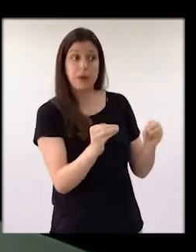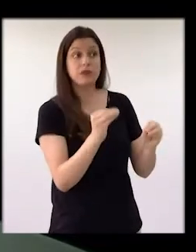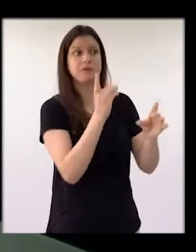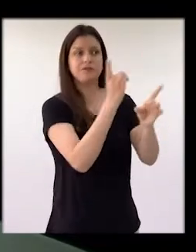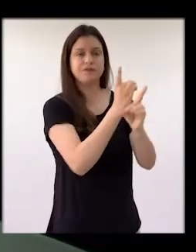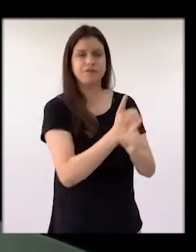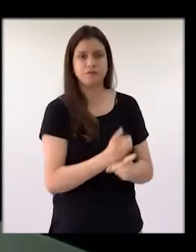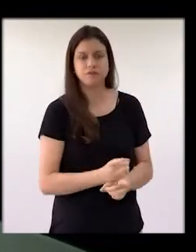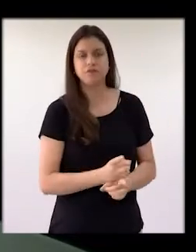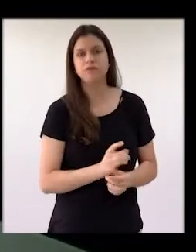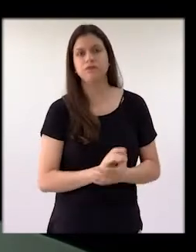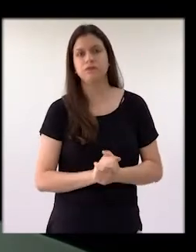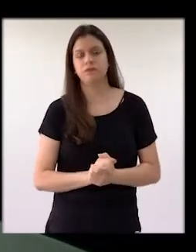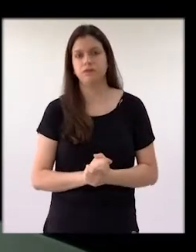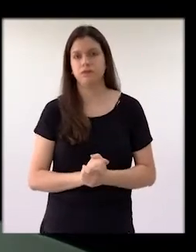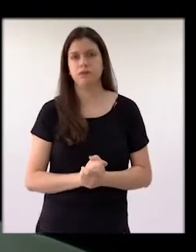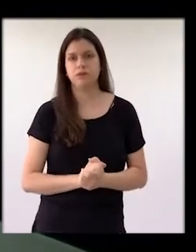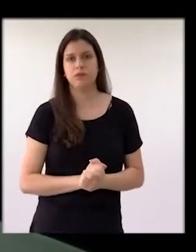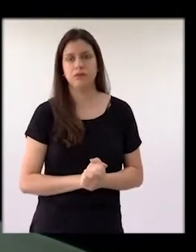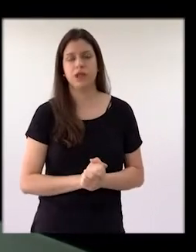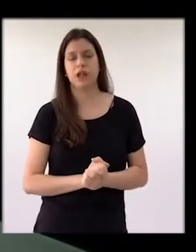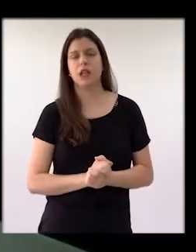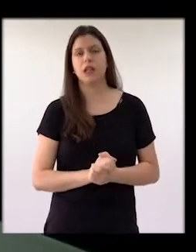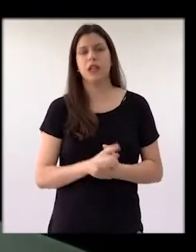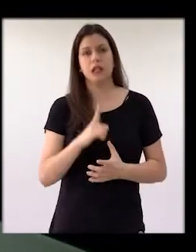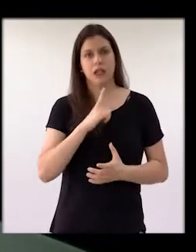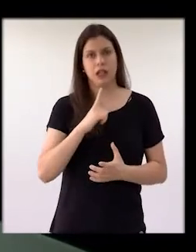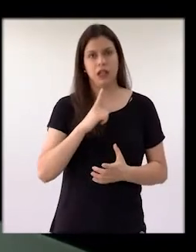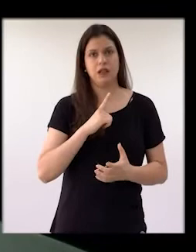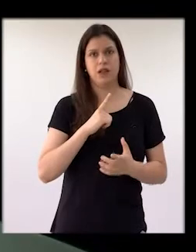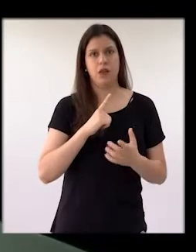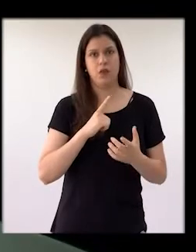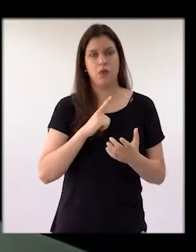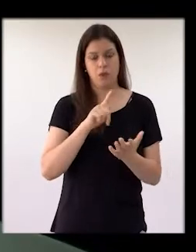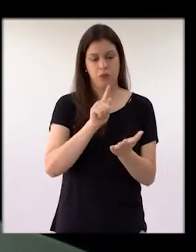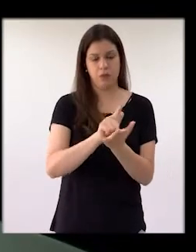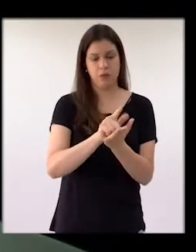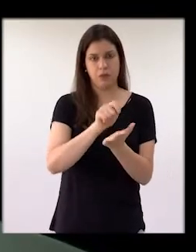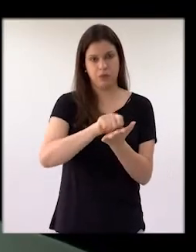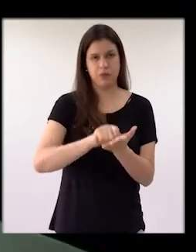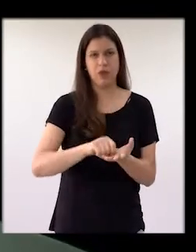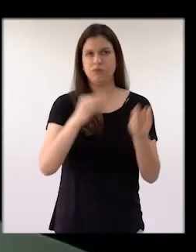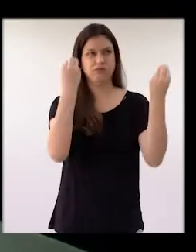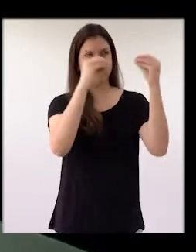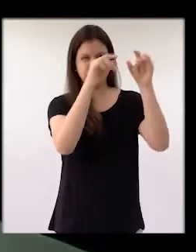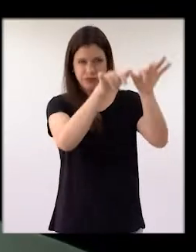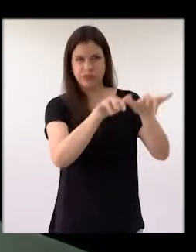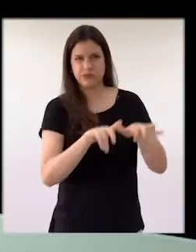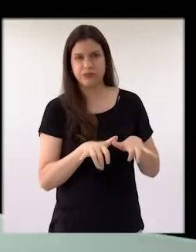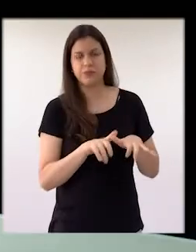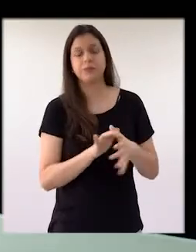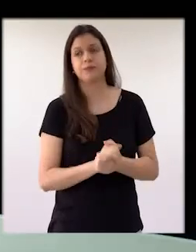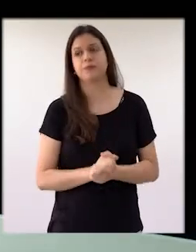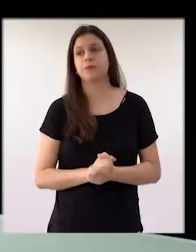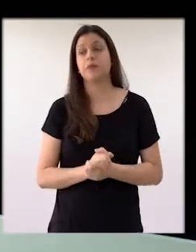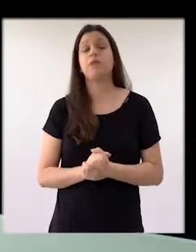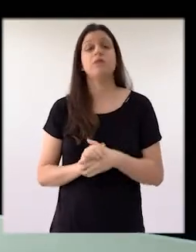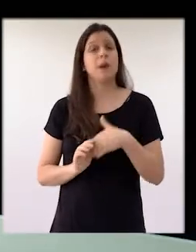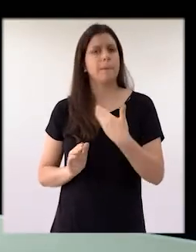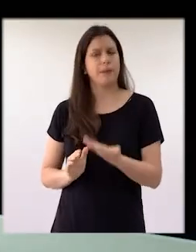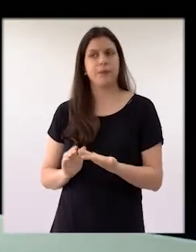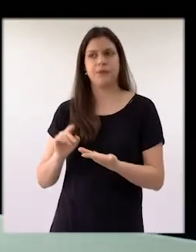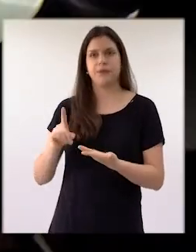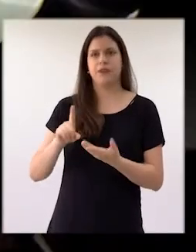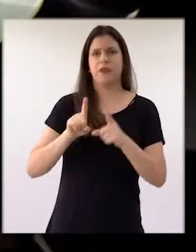Então, é feito, né, uma chamada, vamos dizer assim, e eles devem lá preencher esse formulário. E alimentam o banco de dados.